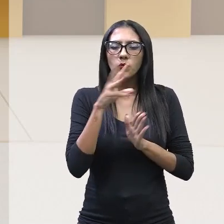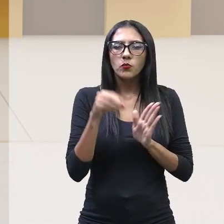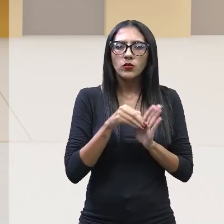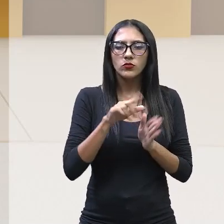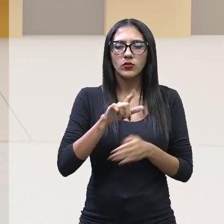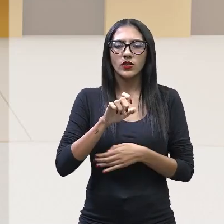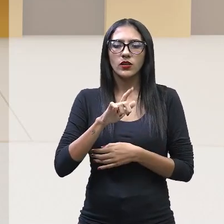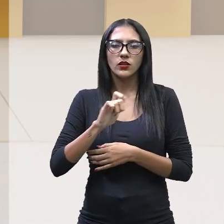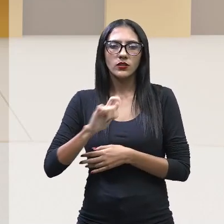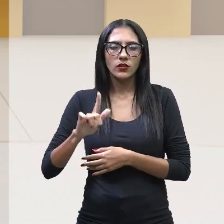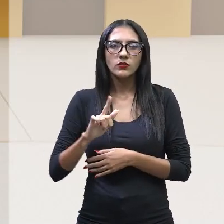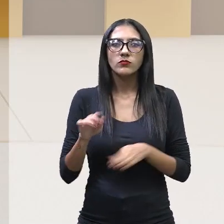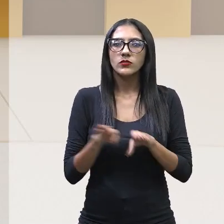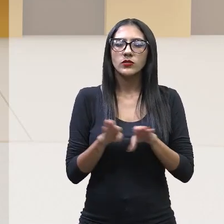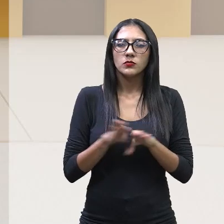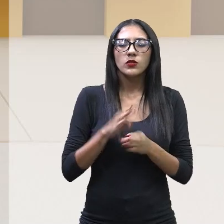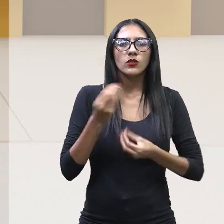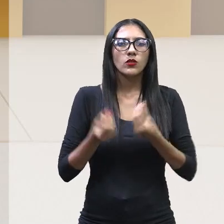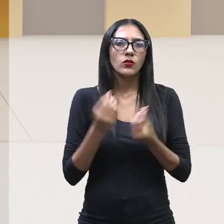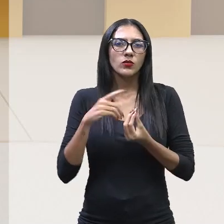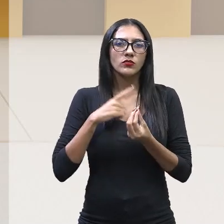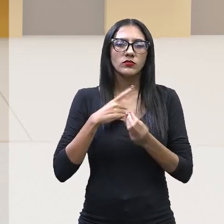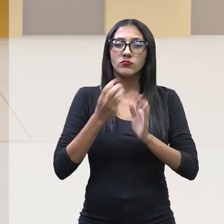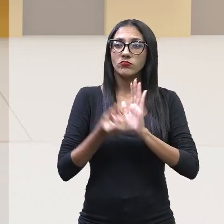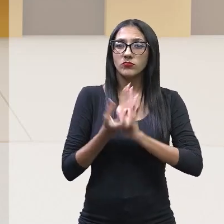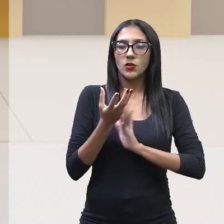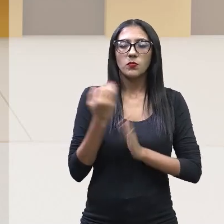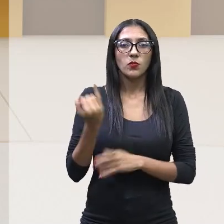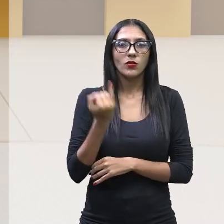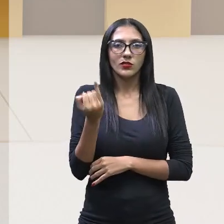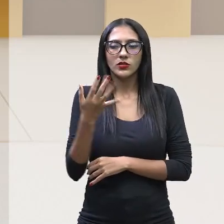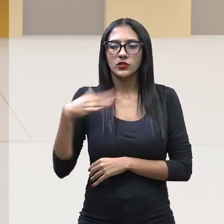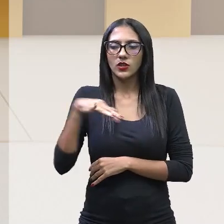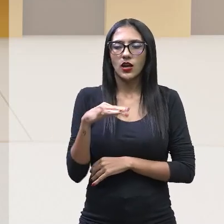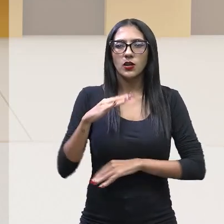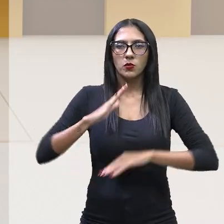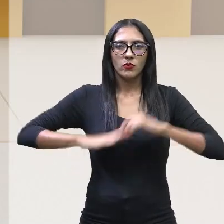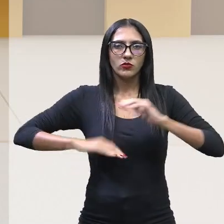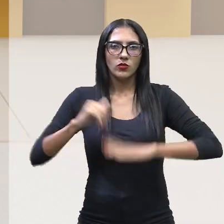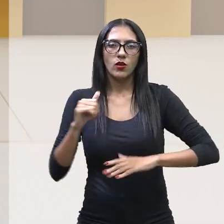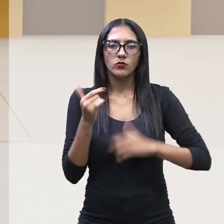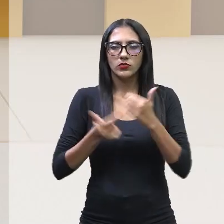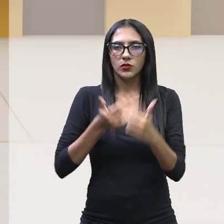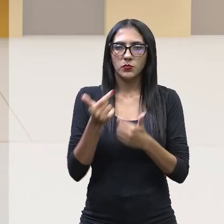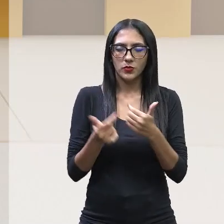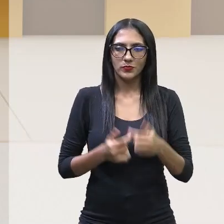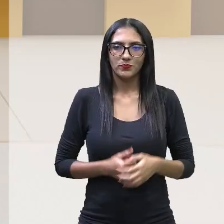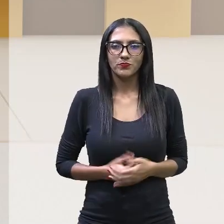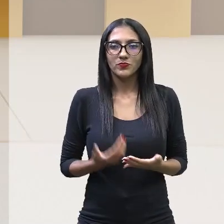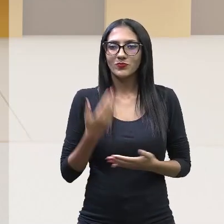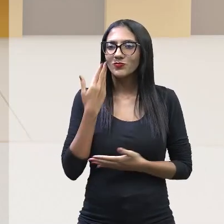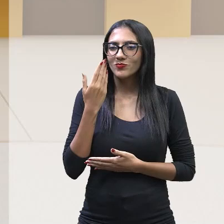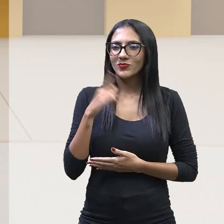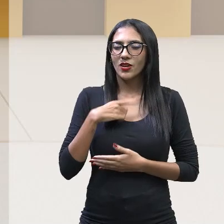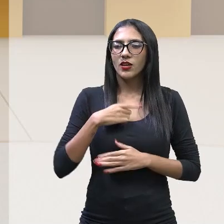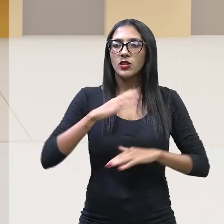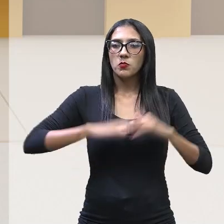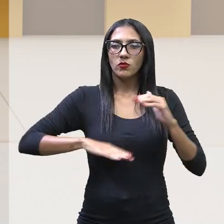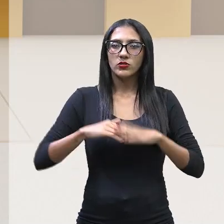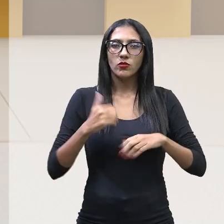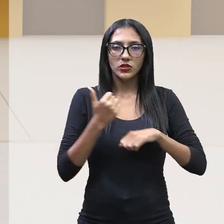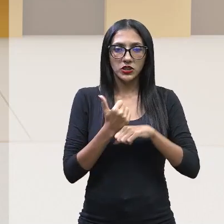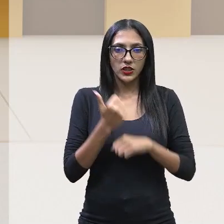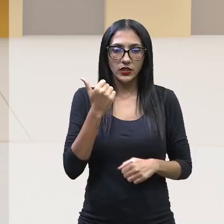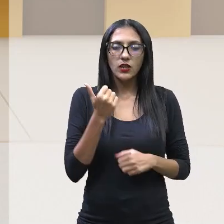são, não é, ali as formações, né, necessárias no campo de trabalho, e aqui a gente já viu que engenheiro ambiental é